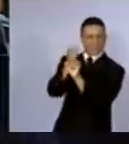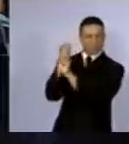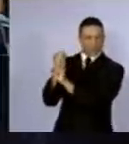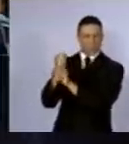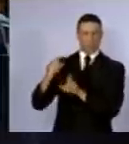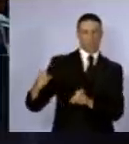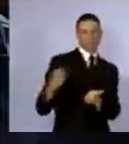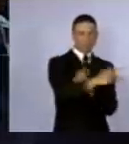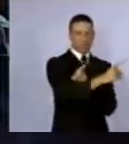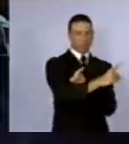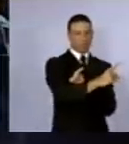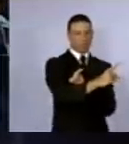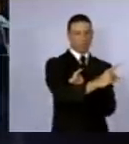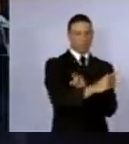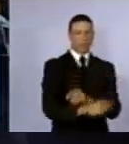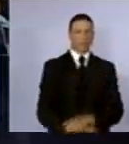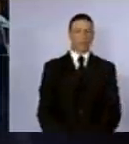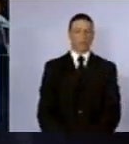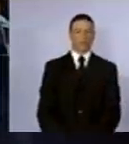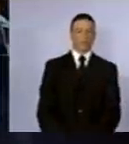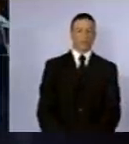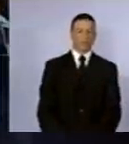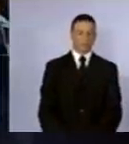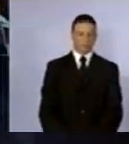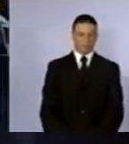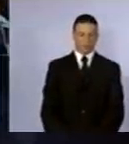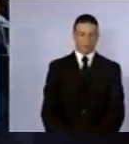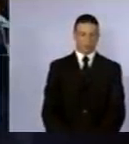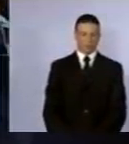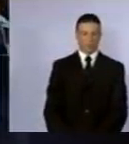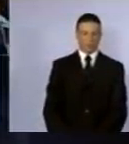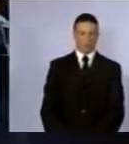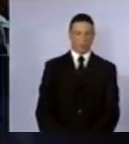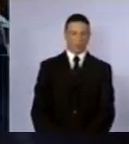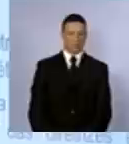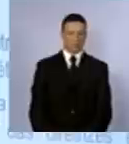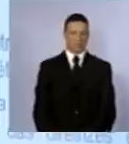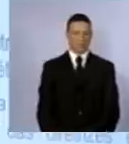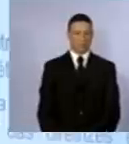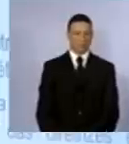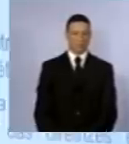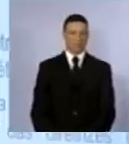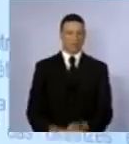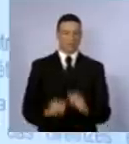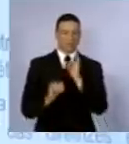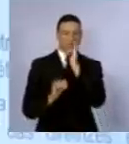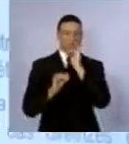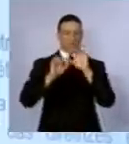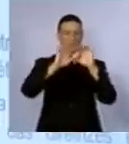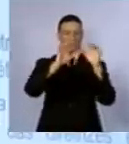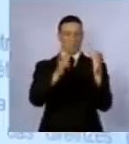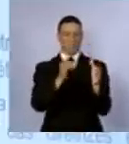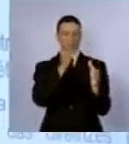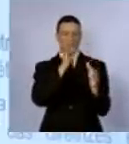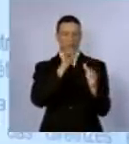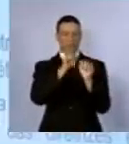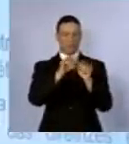Sobre essa questão especificamente da política nacional para campos de magnéticos, elétricos e magnéticos,